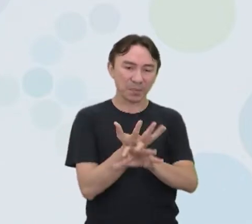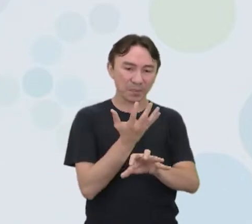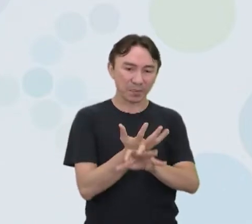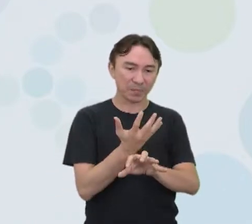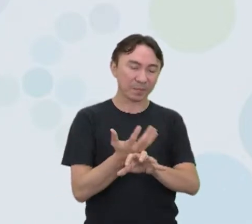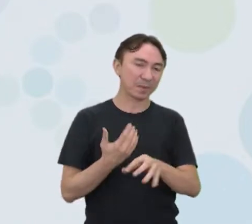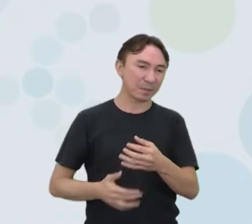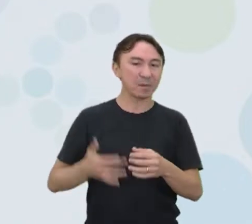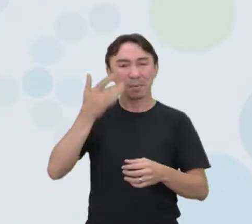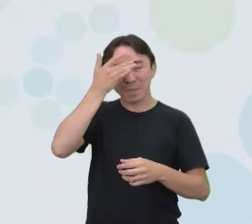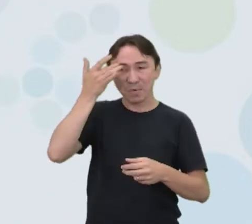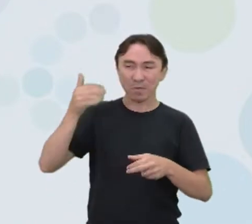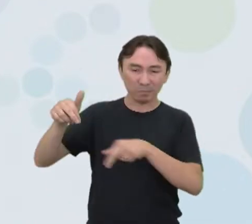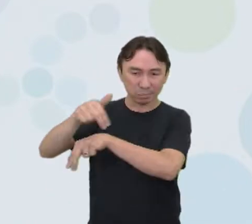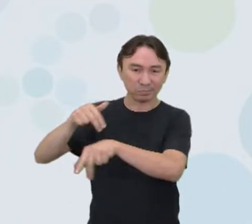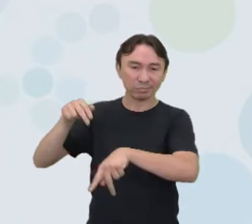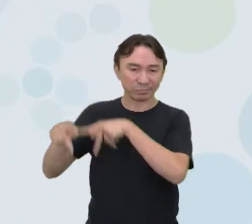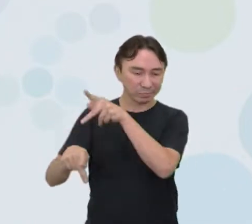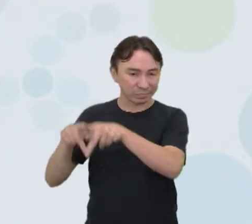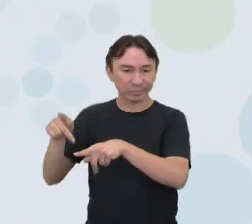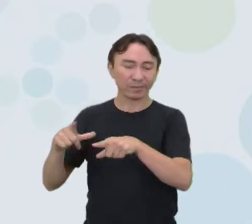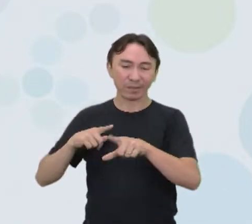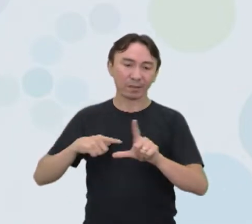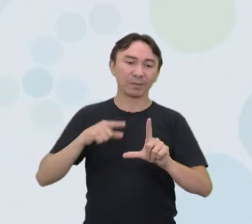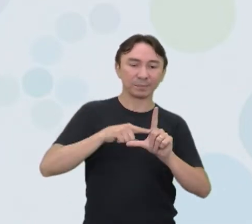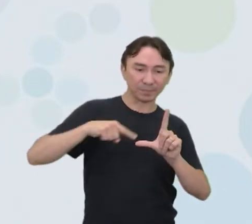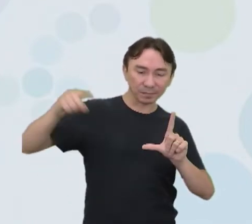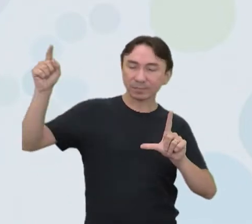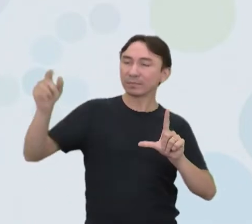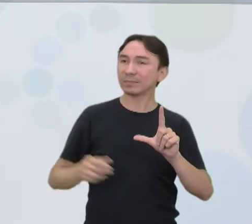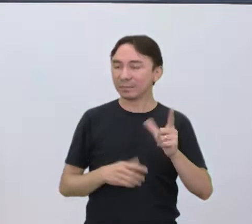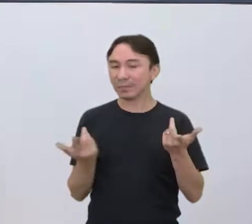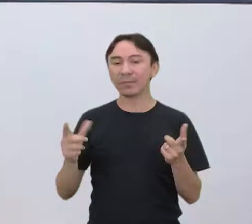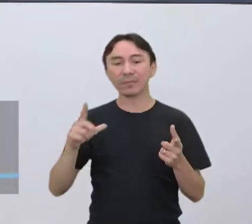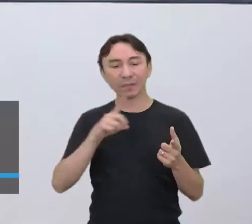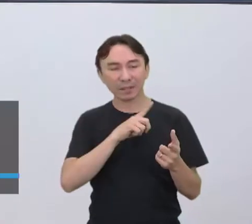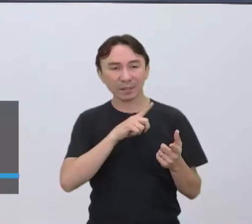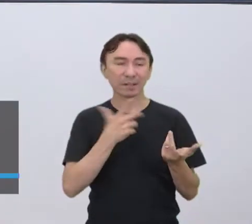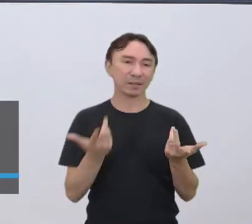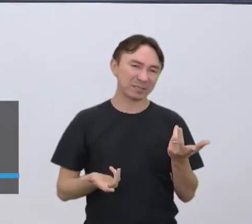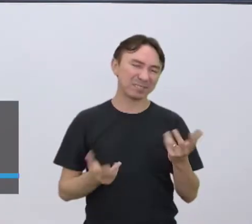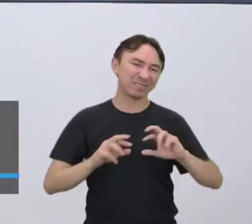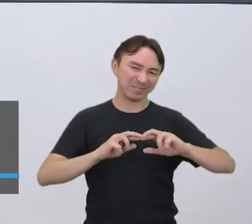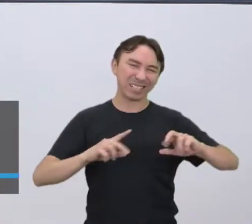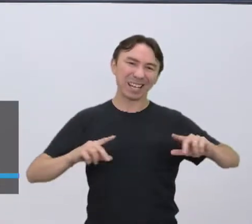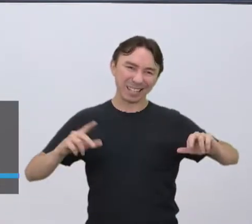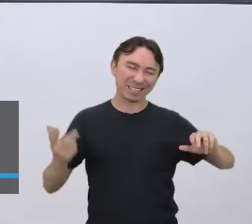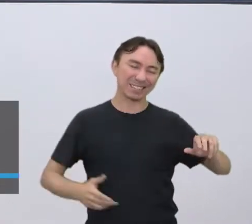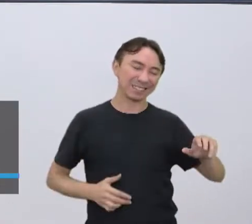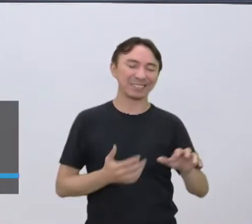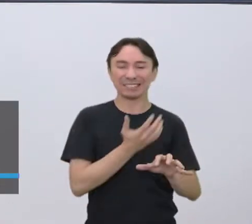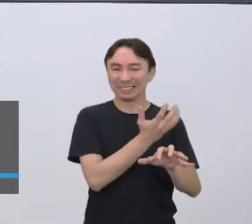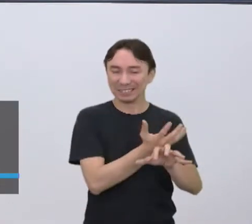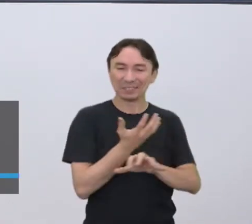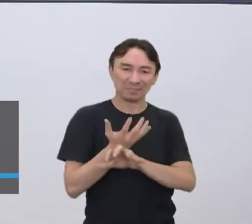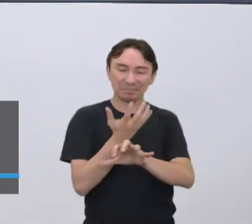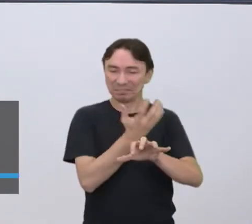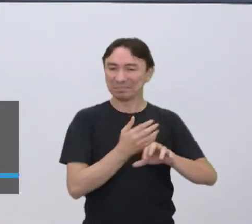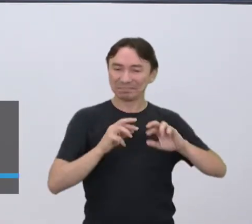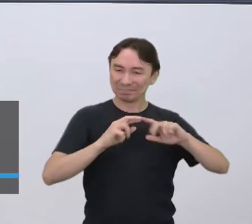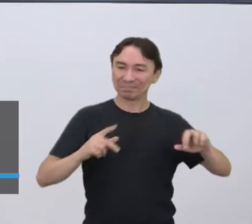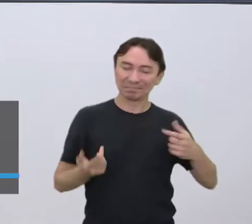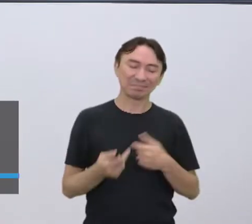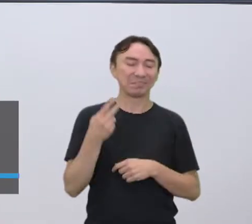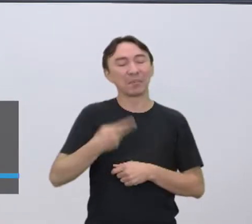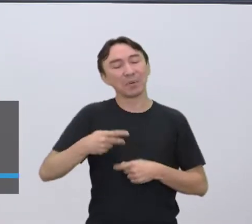Ciências humanas, sociais, aplicadas em matemática e suas tecnologias são os componentes aí que a gente sempre busca integrar nas